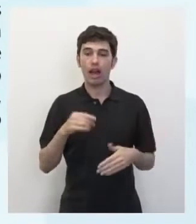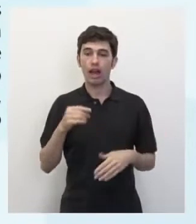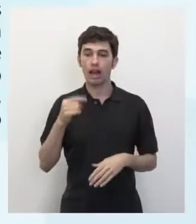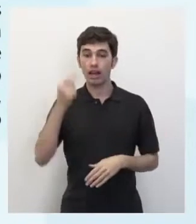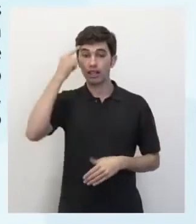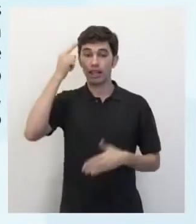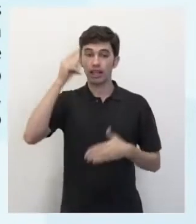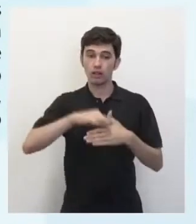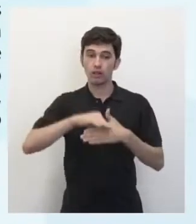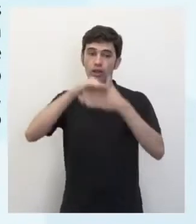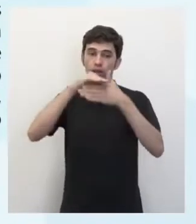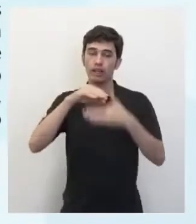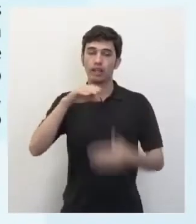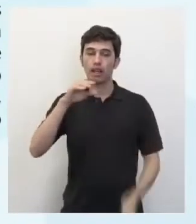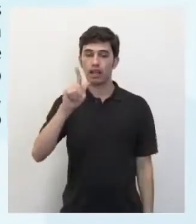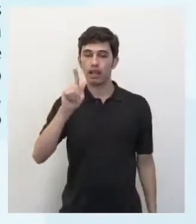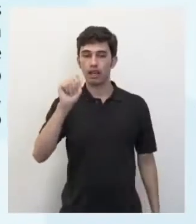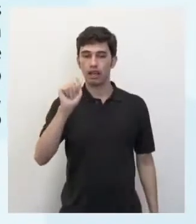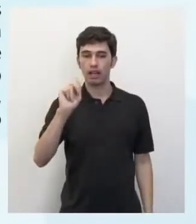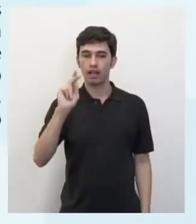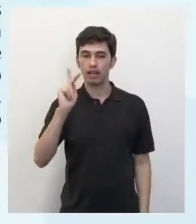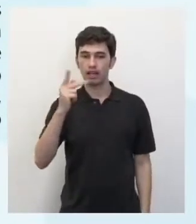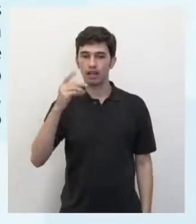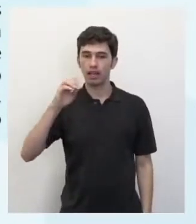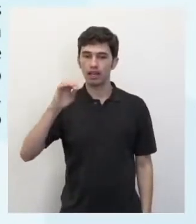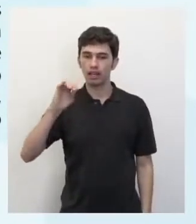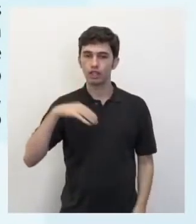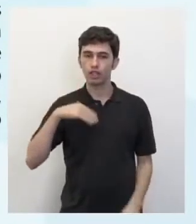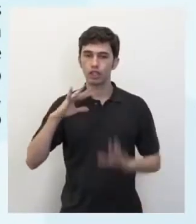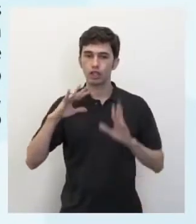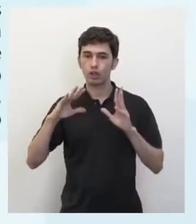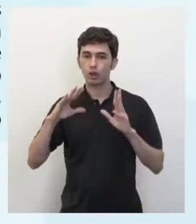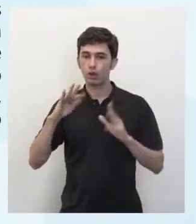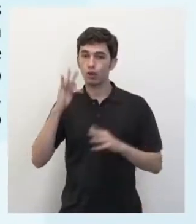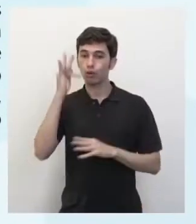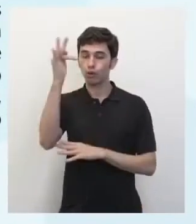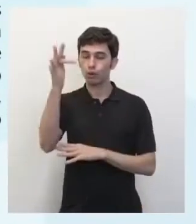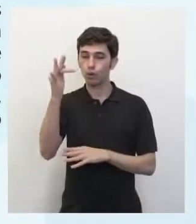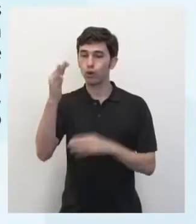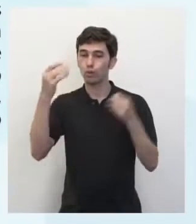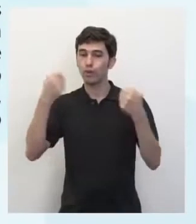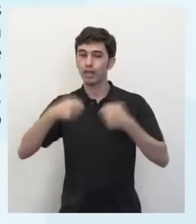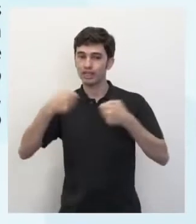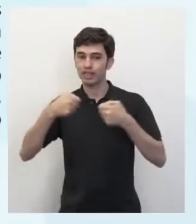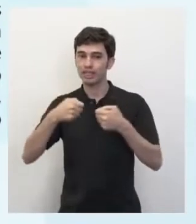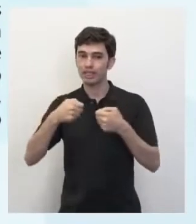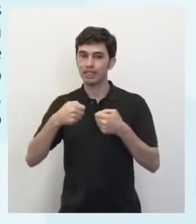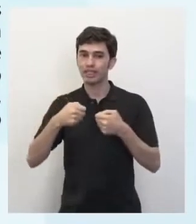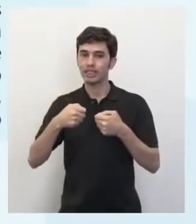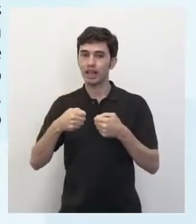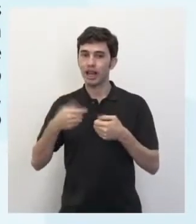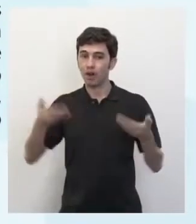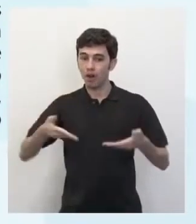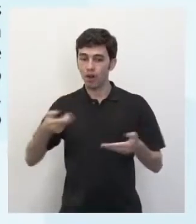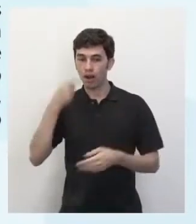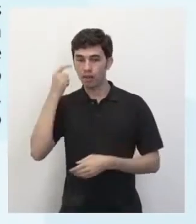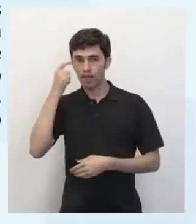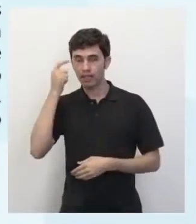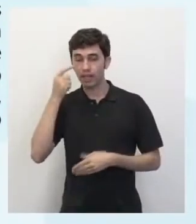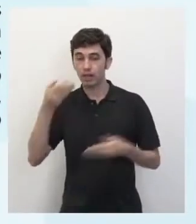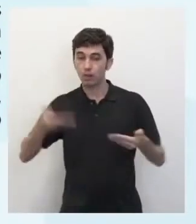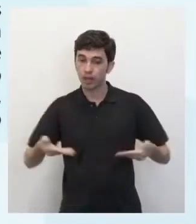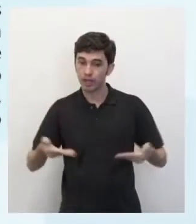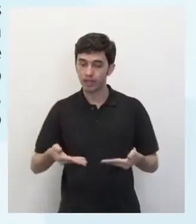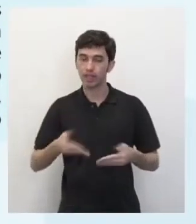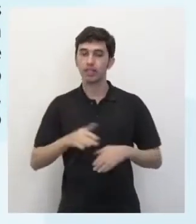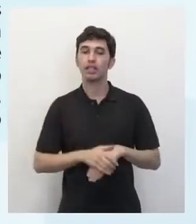que o futuro dependerá daquilo que fazemos no presente parece fazer alusão, nós comentamos o que é alusão, né?